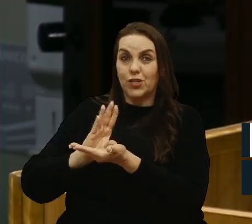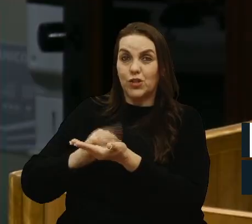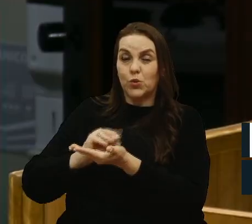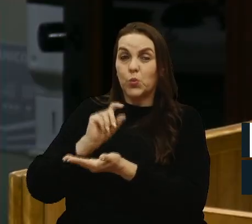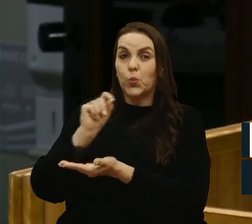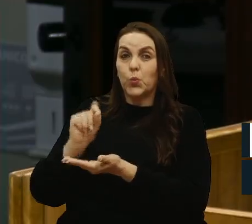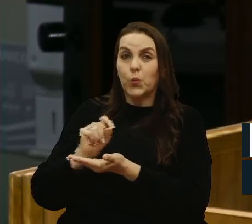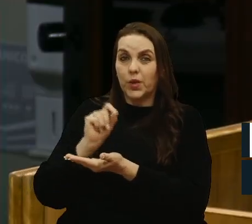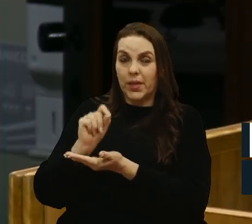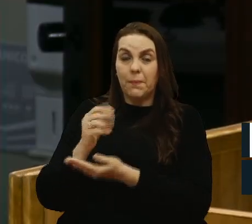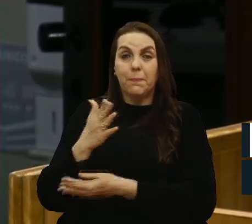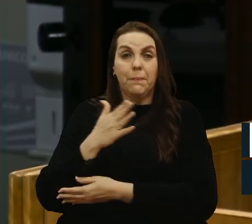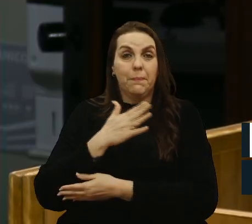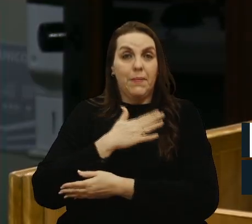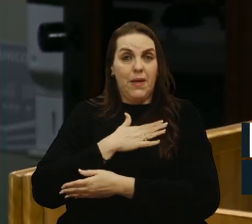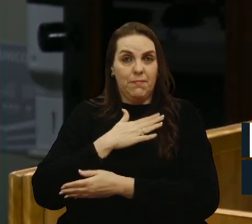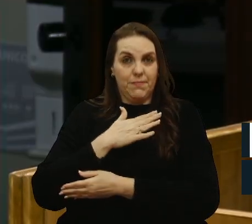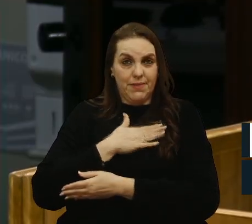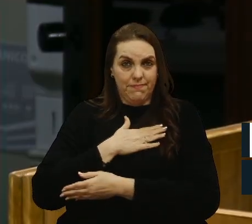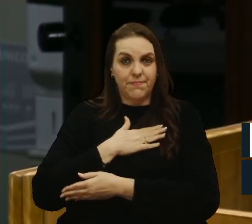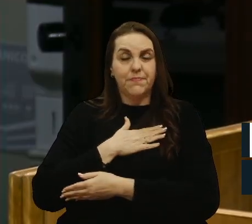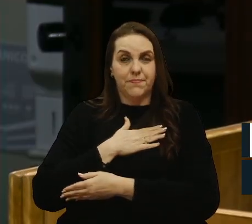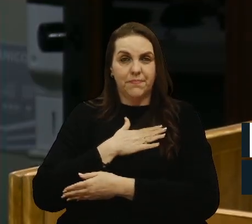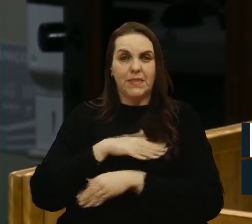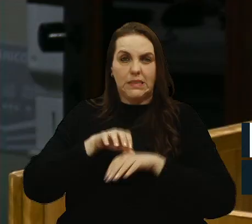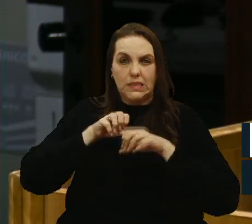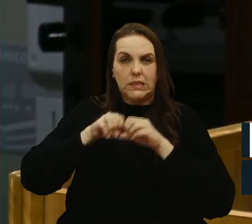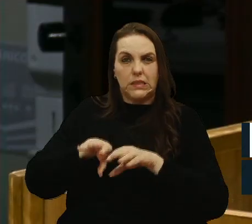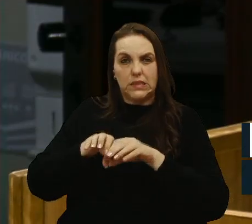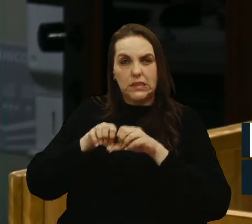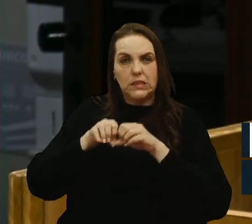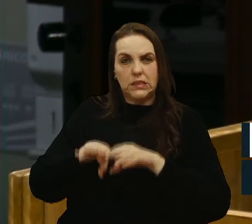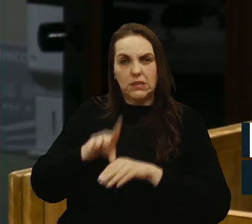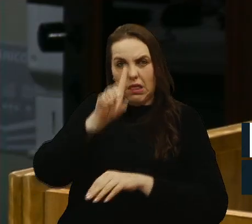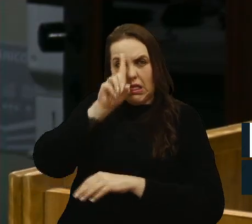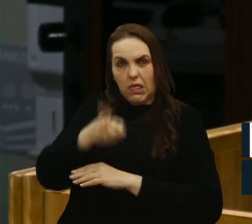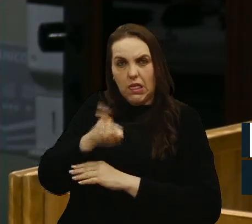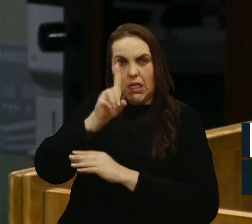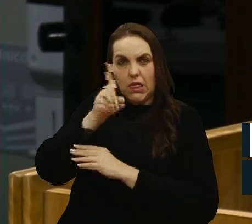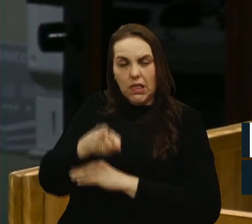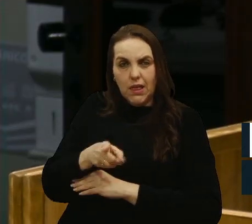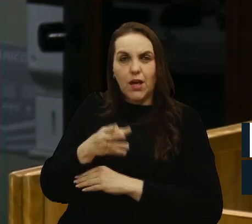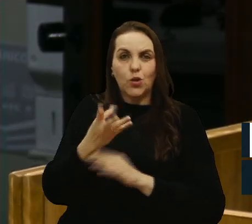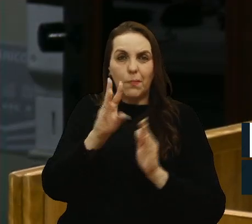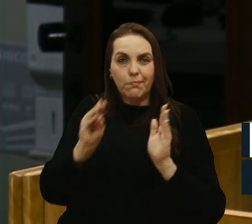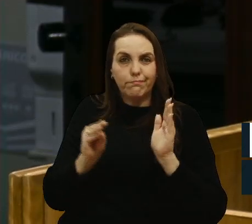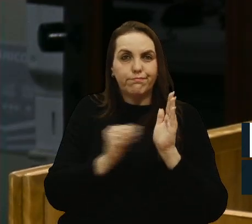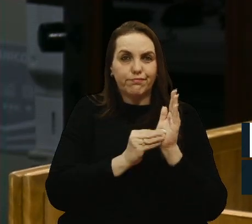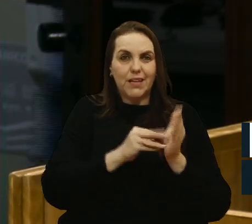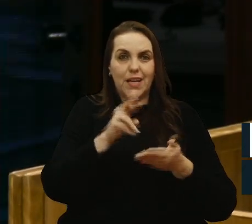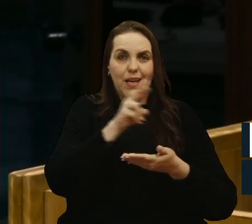para mim, a situação da doutrinação posta pelo senhor no relatório,